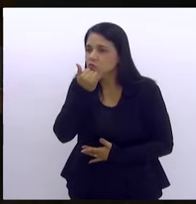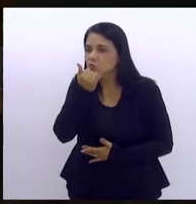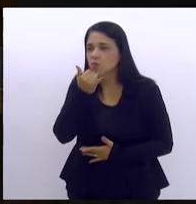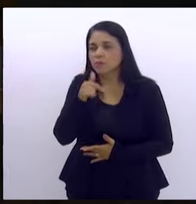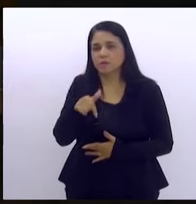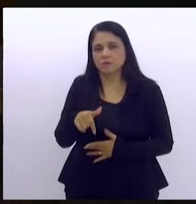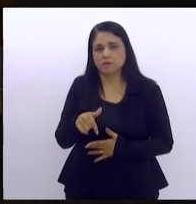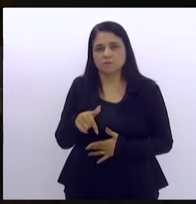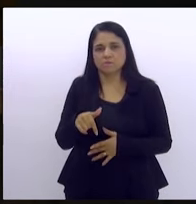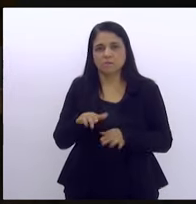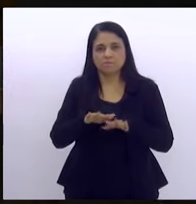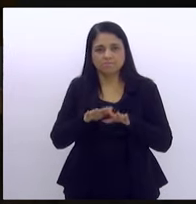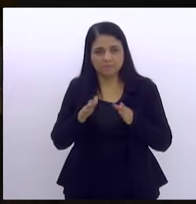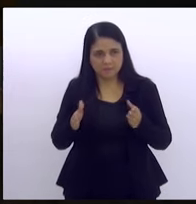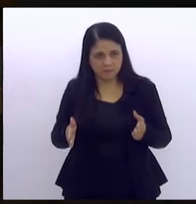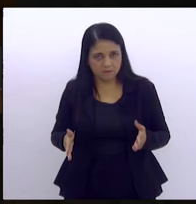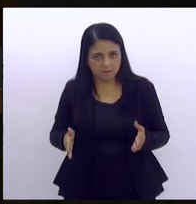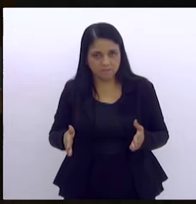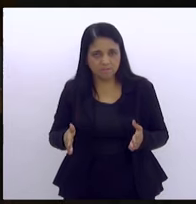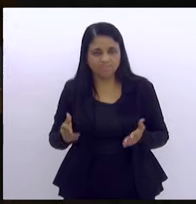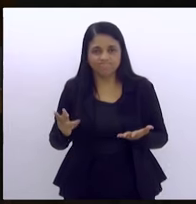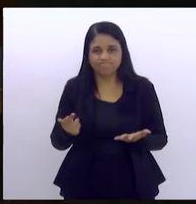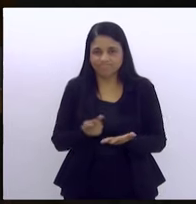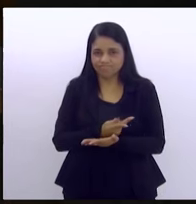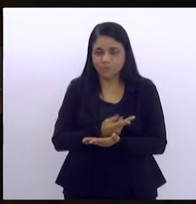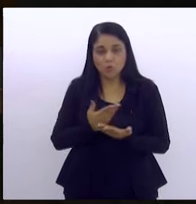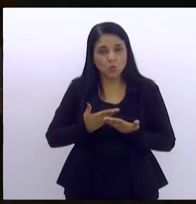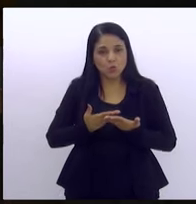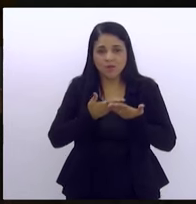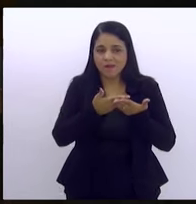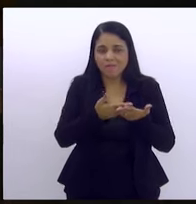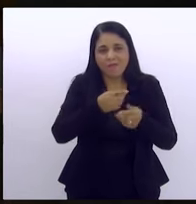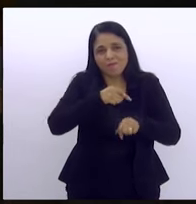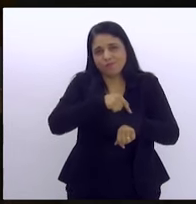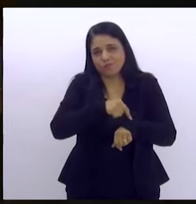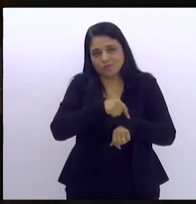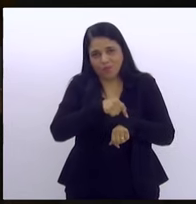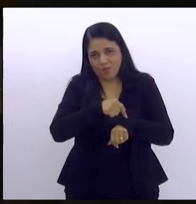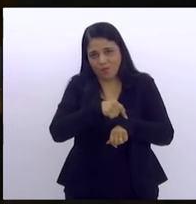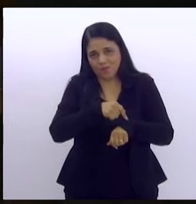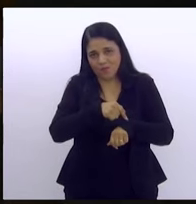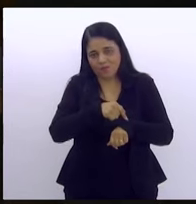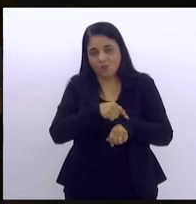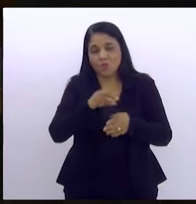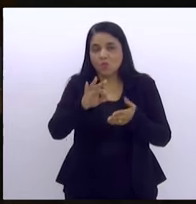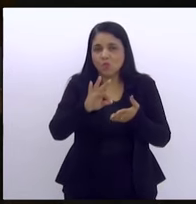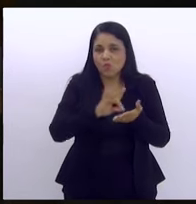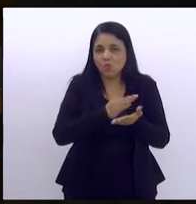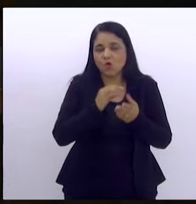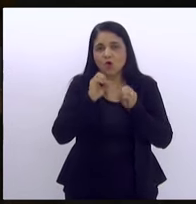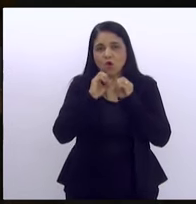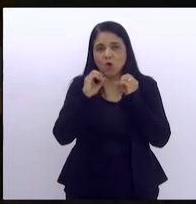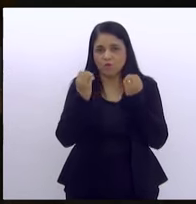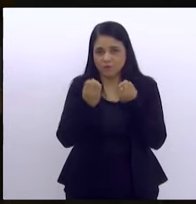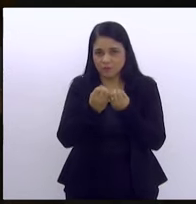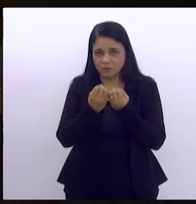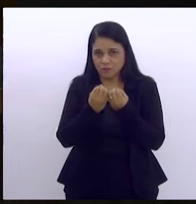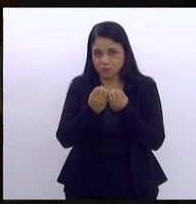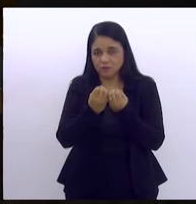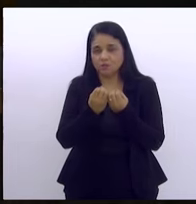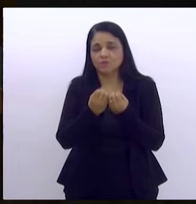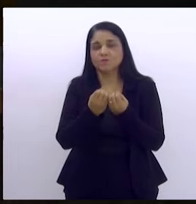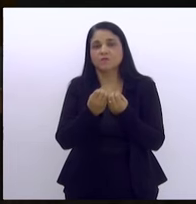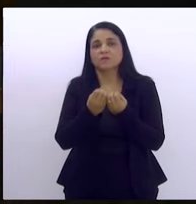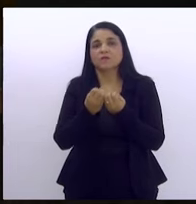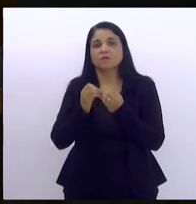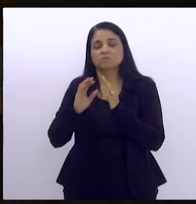aqui da mesa. Eu não encaminhei em tempo o ofício assinado conforme tratei no Colégio de Líderes,